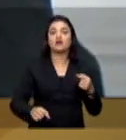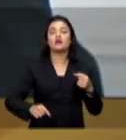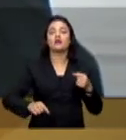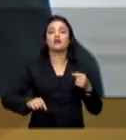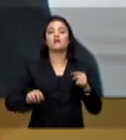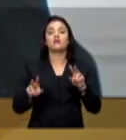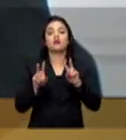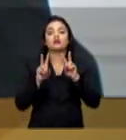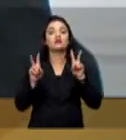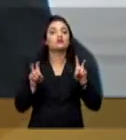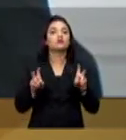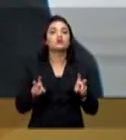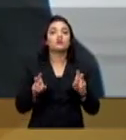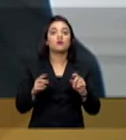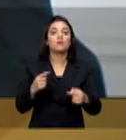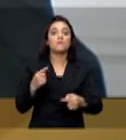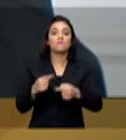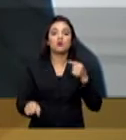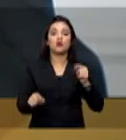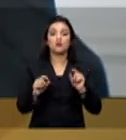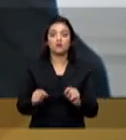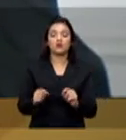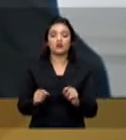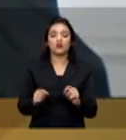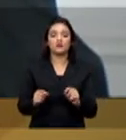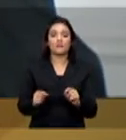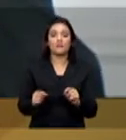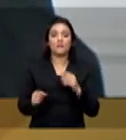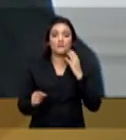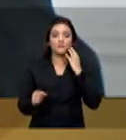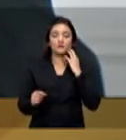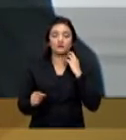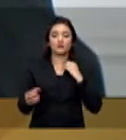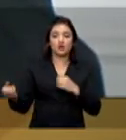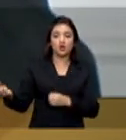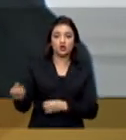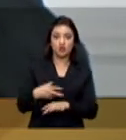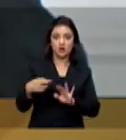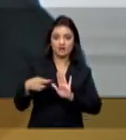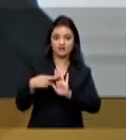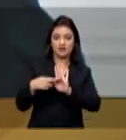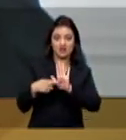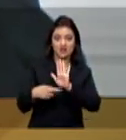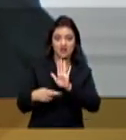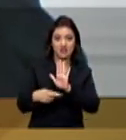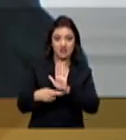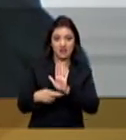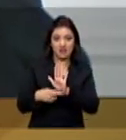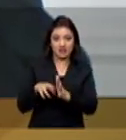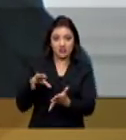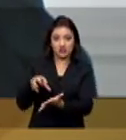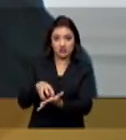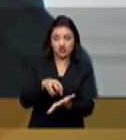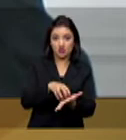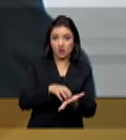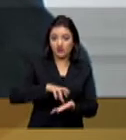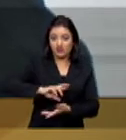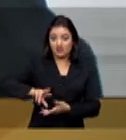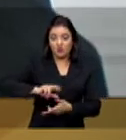sujeitas quaisquer intervenções normativas a título primário de órgãos estatais não